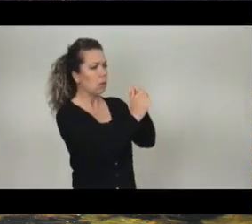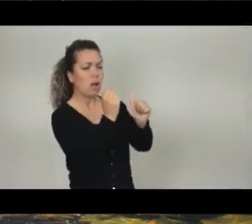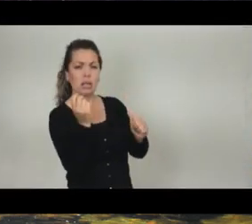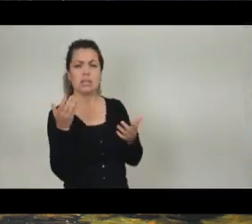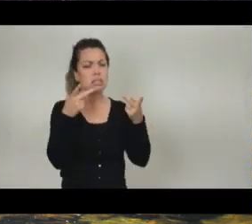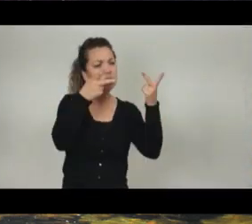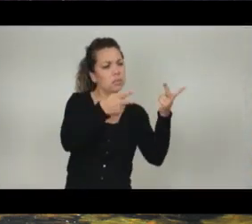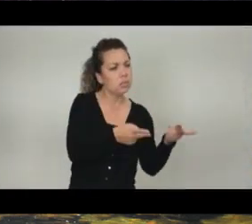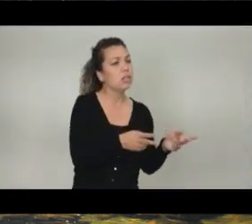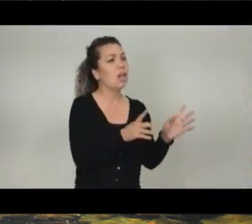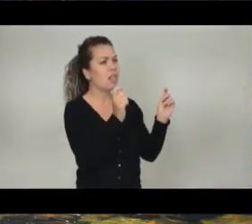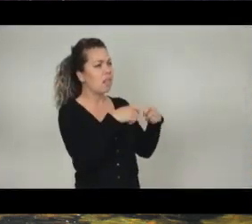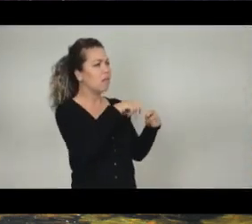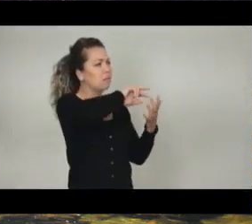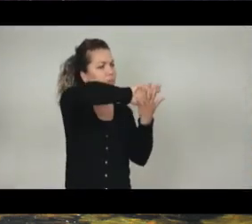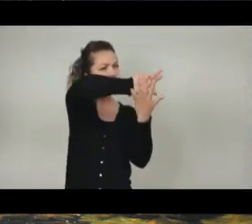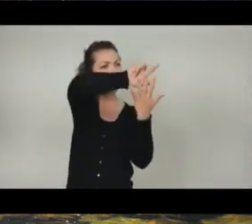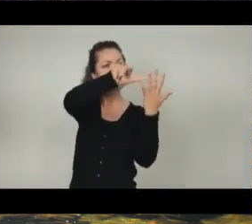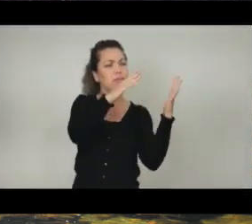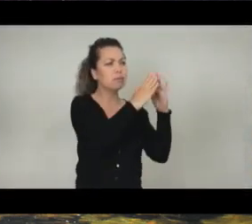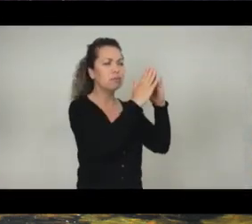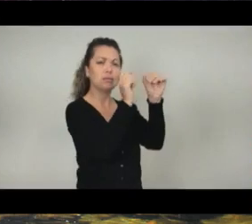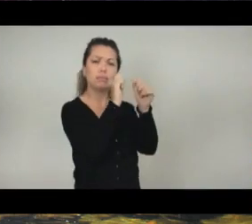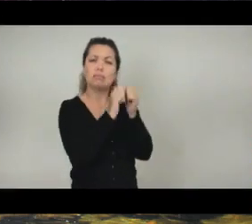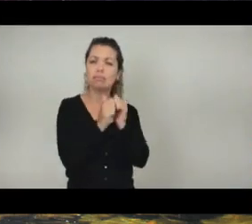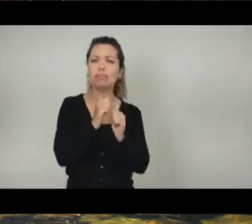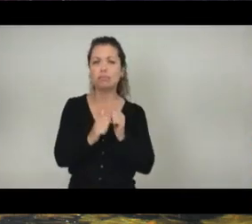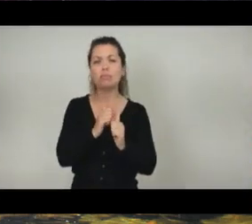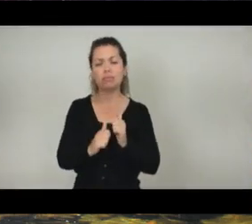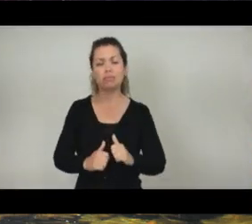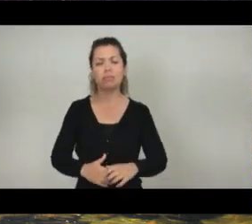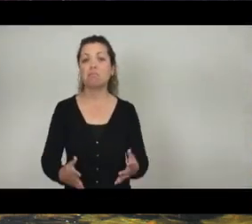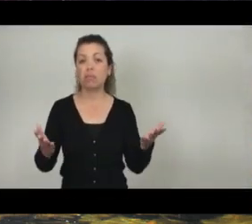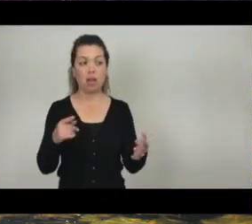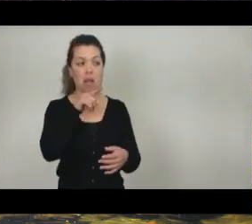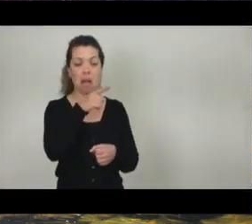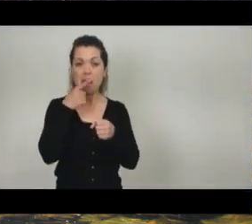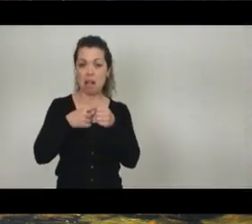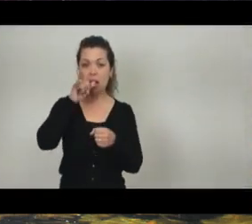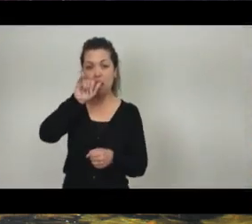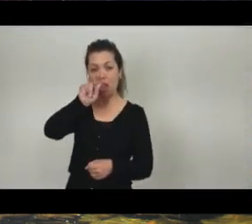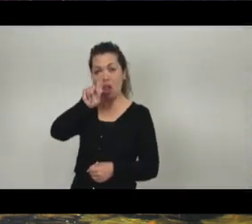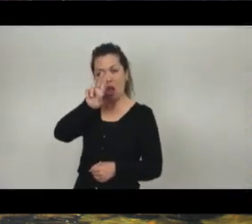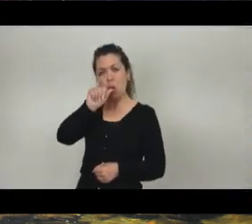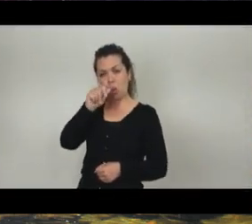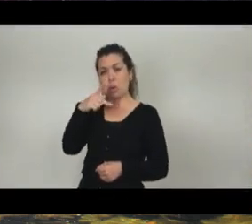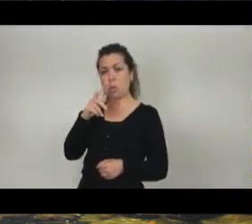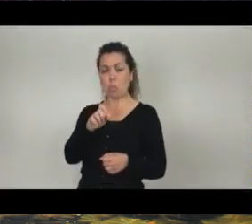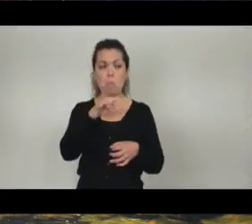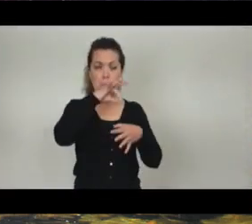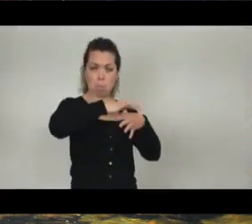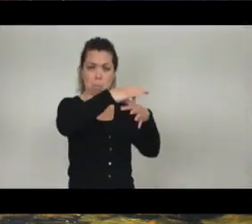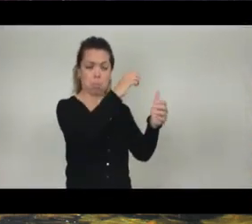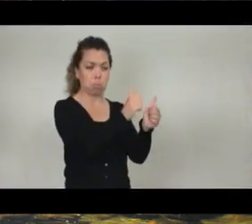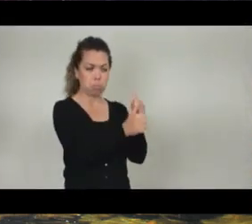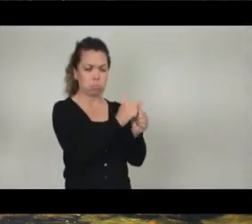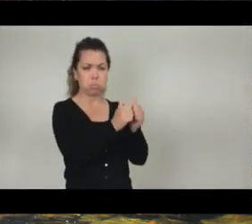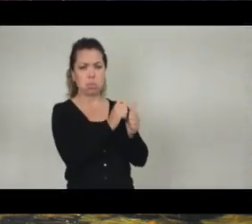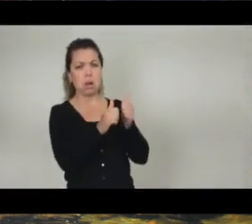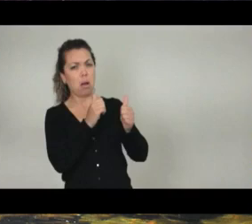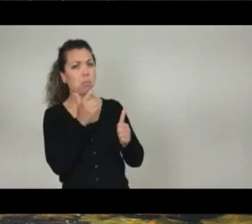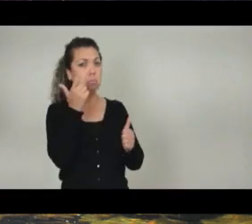Rio Ribeira abaixo, por exemplo, acabam por aumentar os níveis de metais pesados, como o chumbo na água, podendo entrar na cadeia